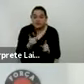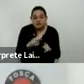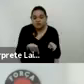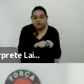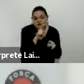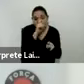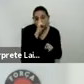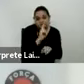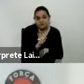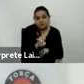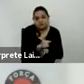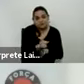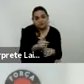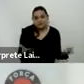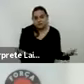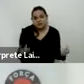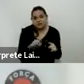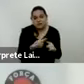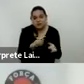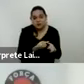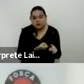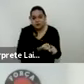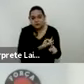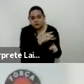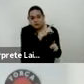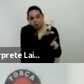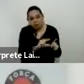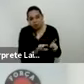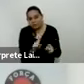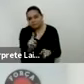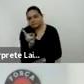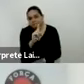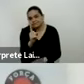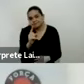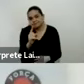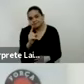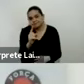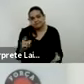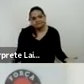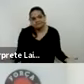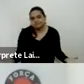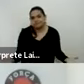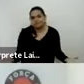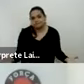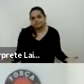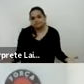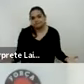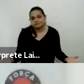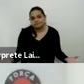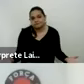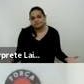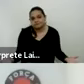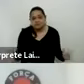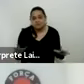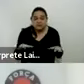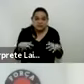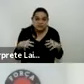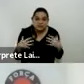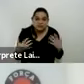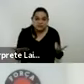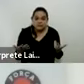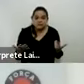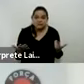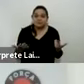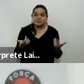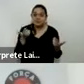algum abaixou o número de óbitos aqui em Curitiba. Então, estamos cada um